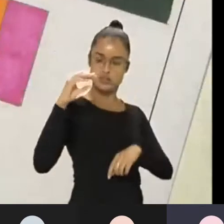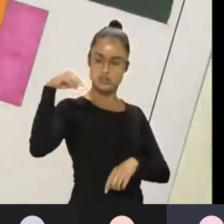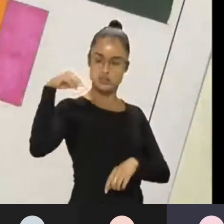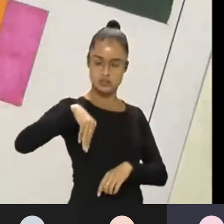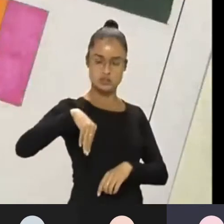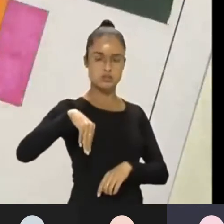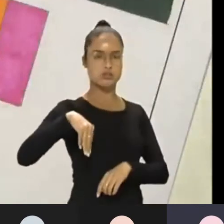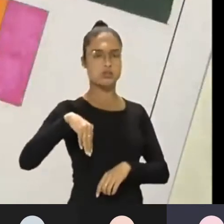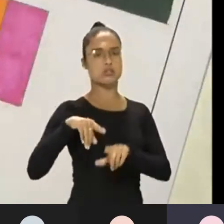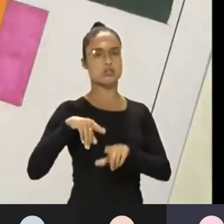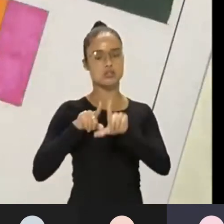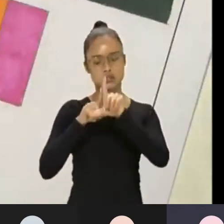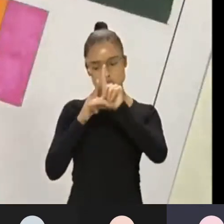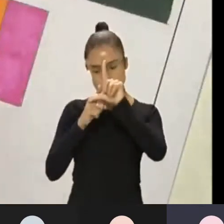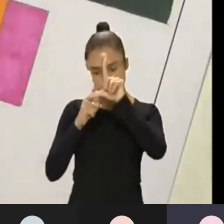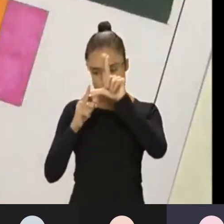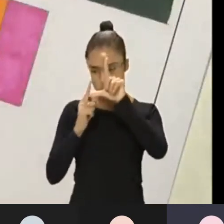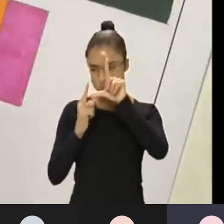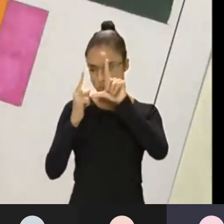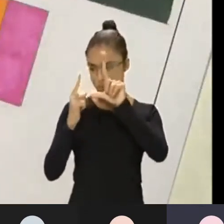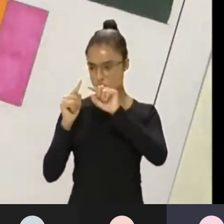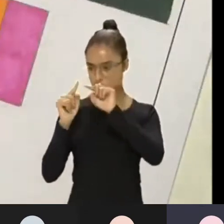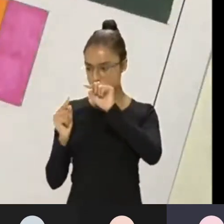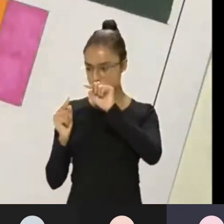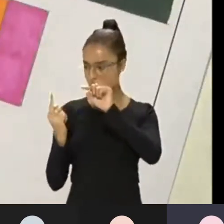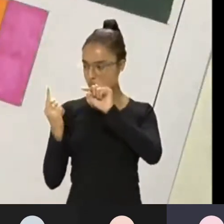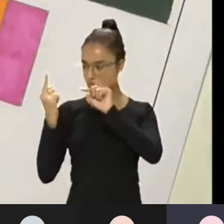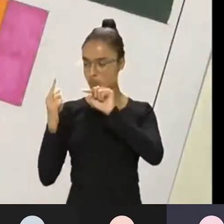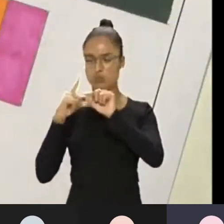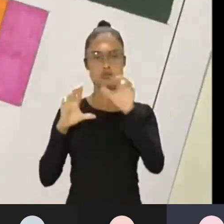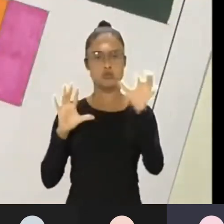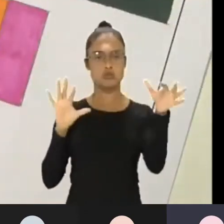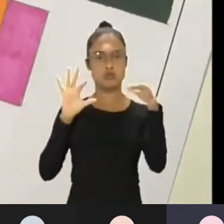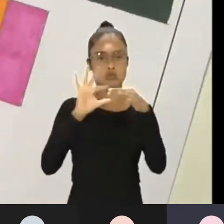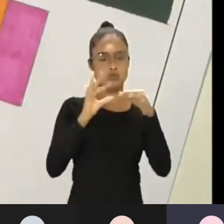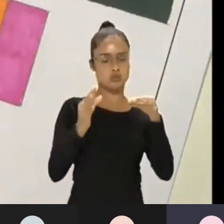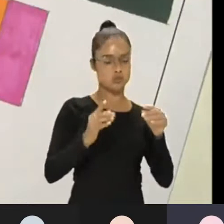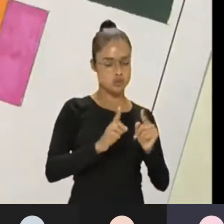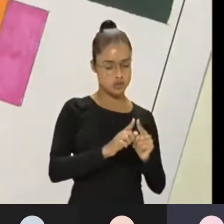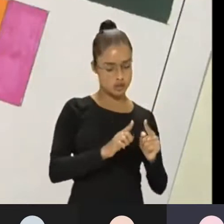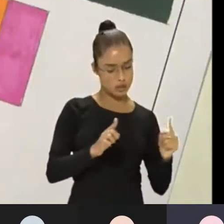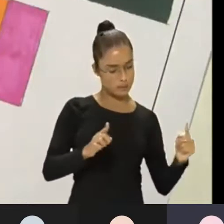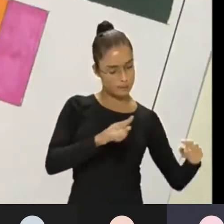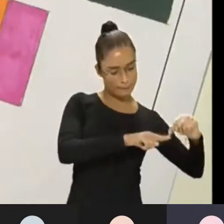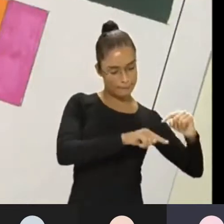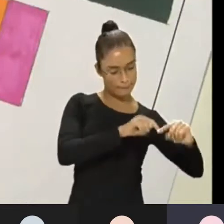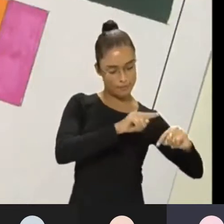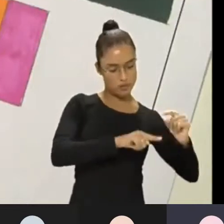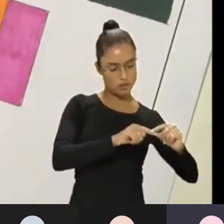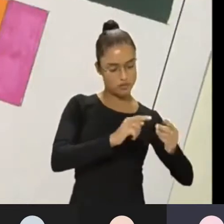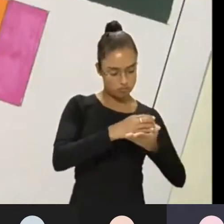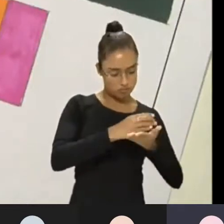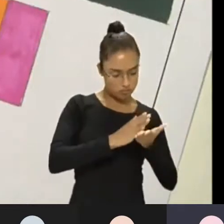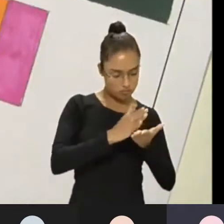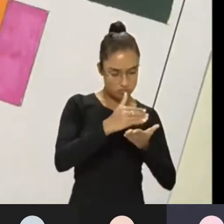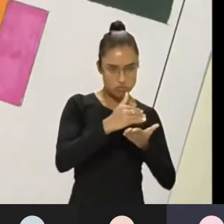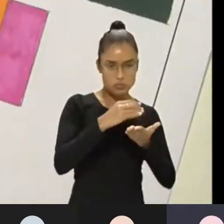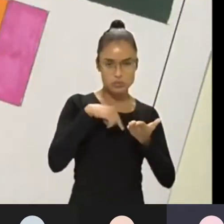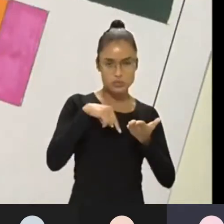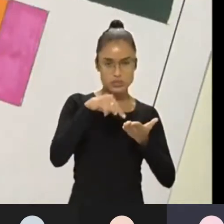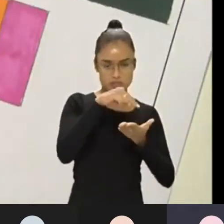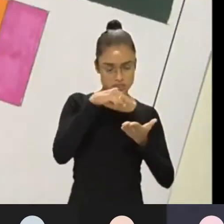1:1. Então, nós tiramos as medidas do objeto e colocamos na representação isométrica. Você